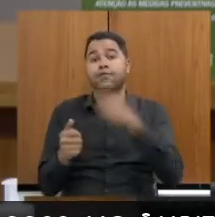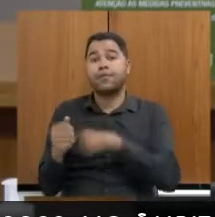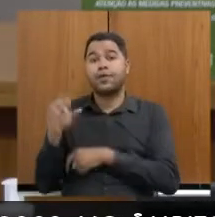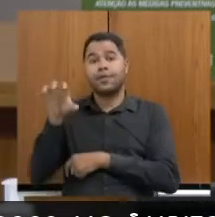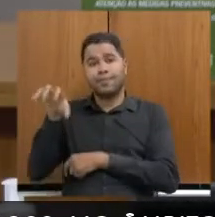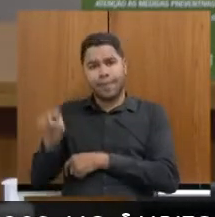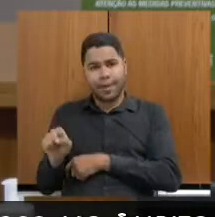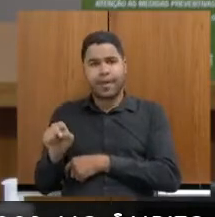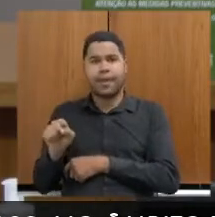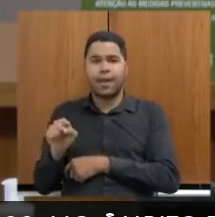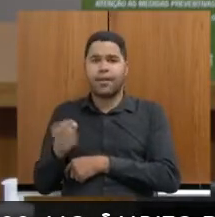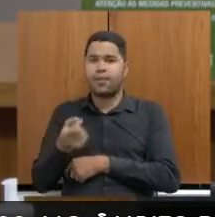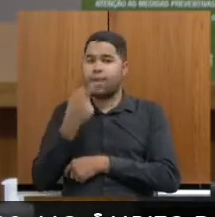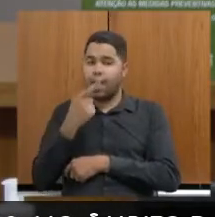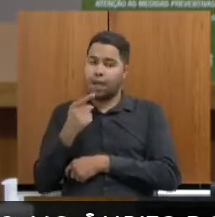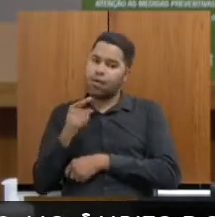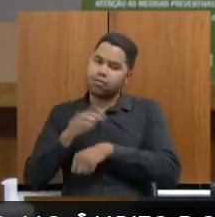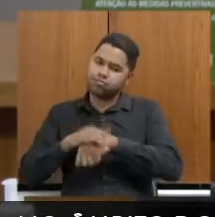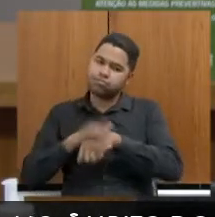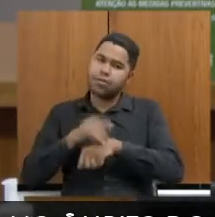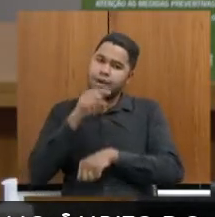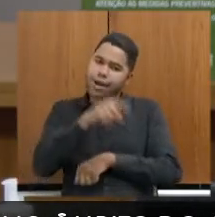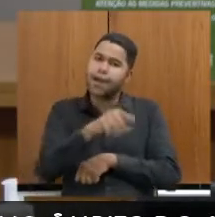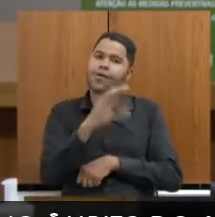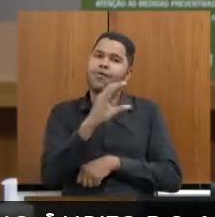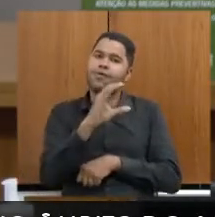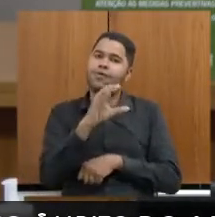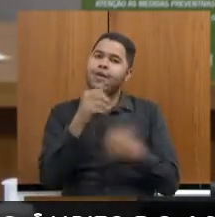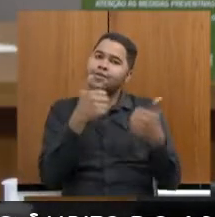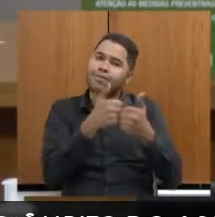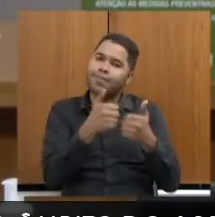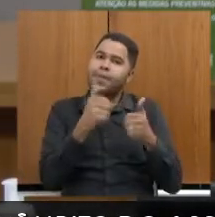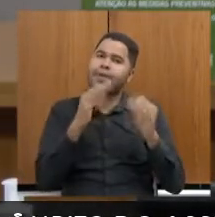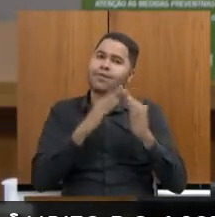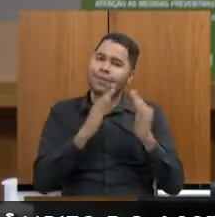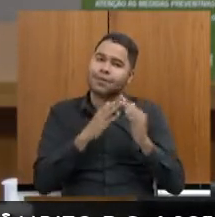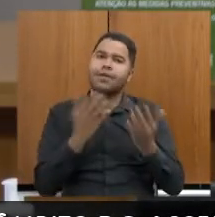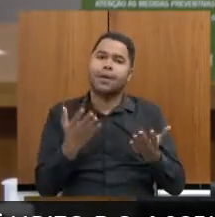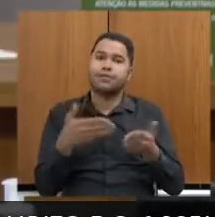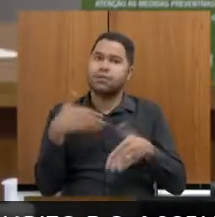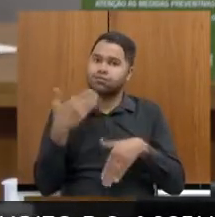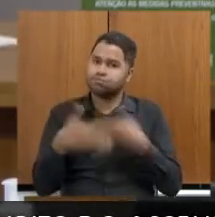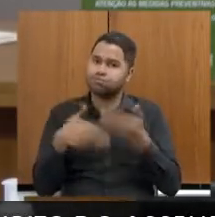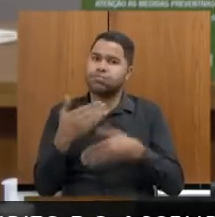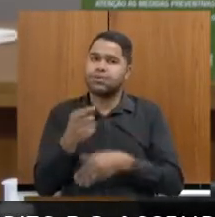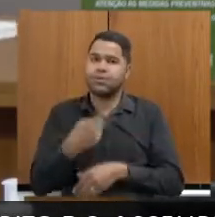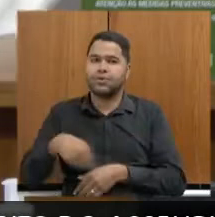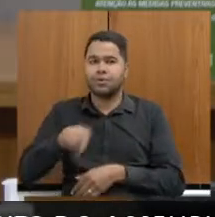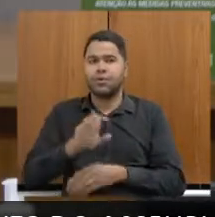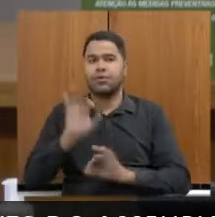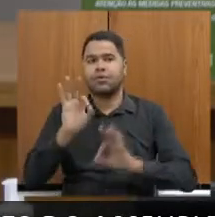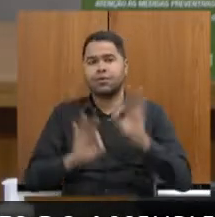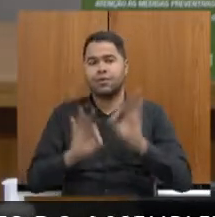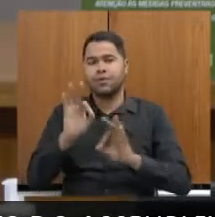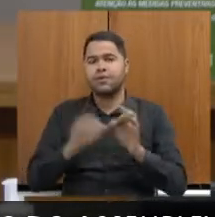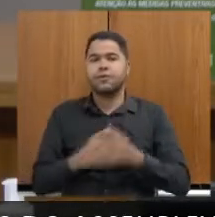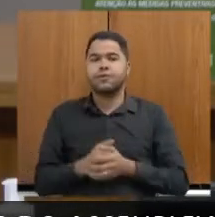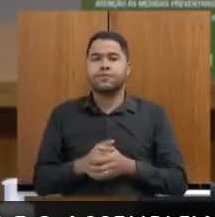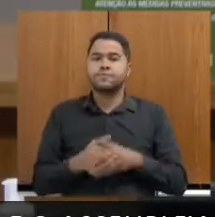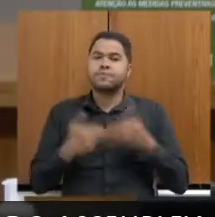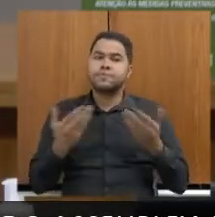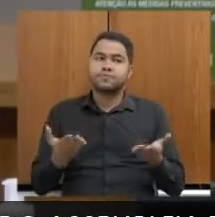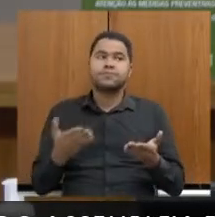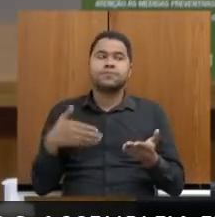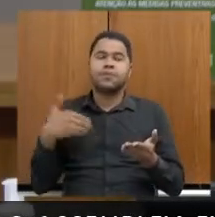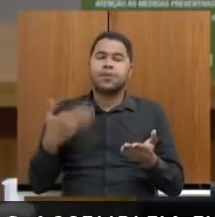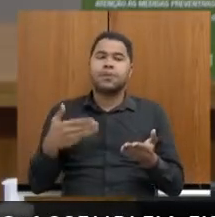tá agora para poder pegar lá em Contagem perto de casa então é um grande avanço que nós estamos fazendo então essa que